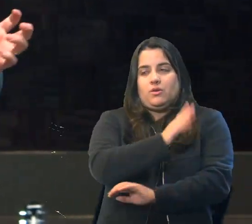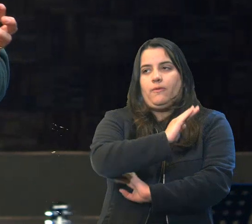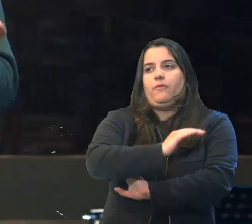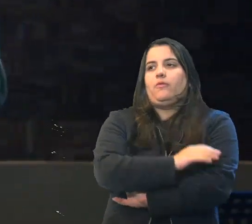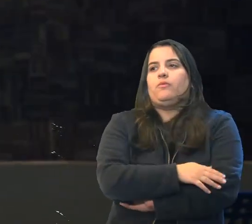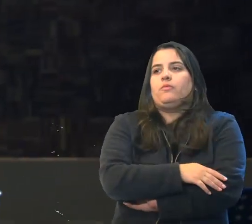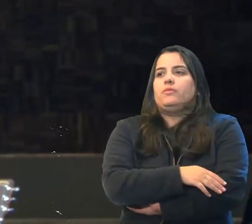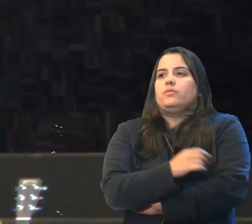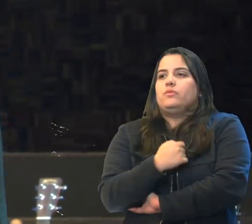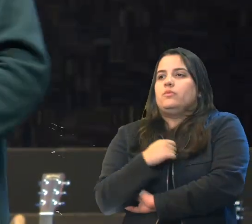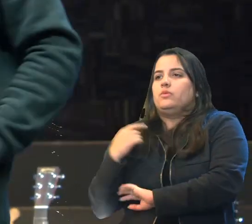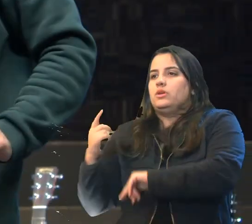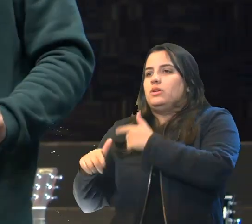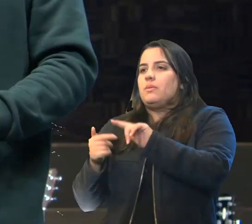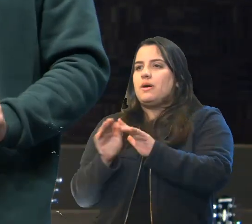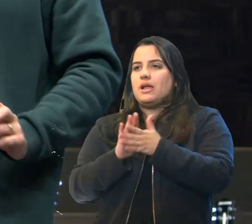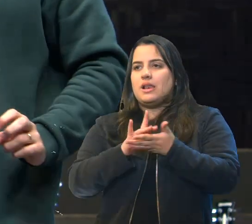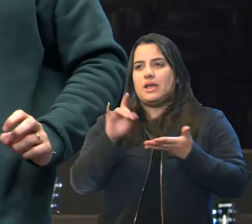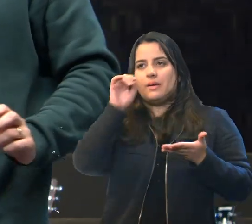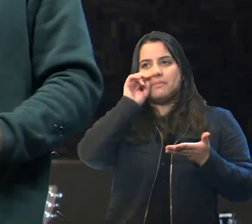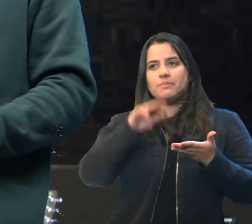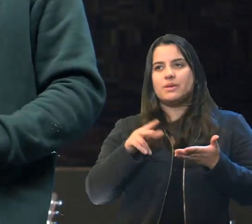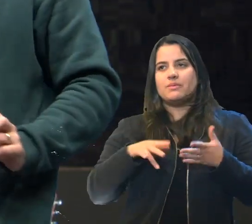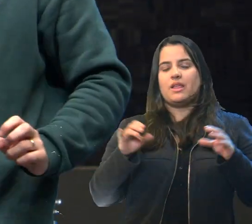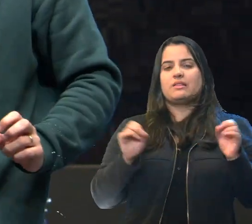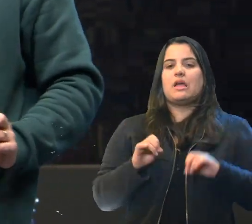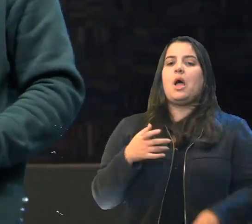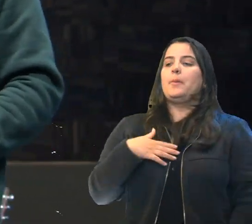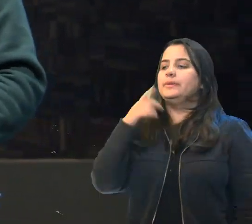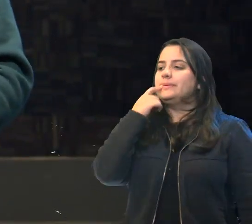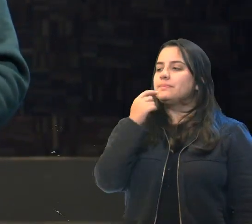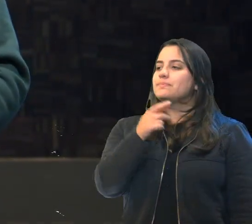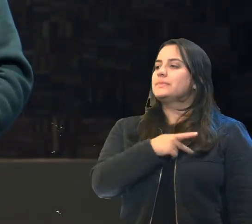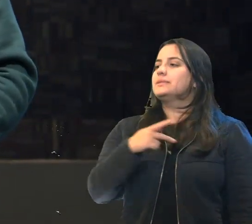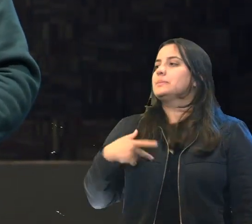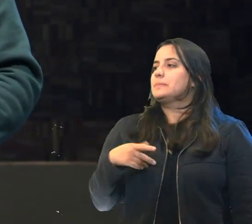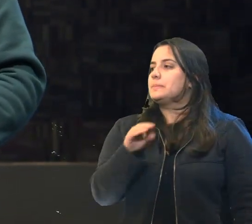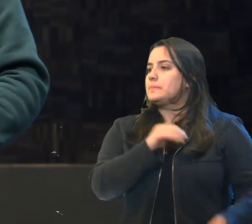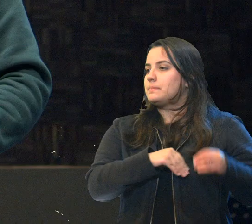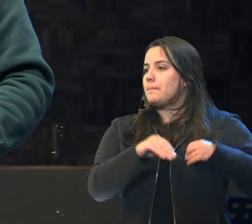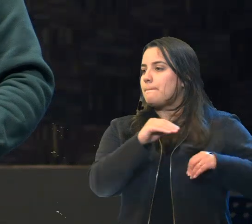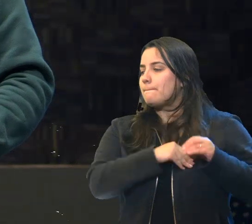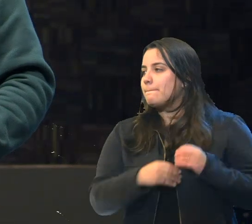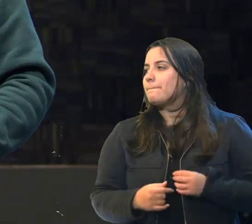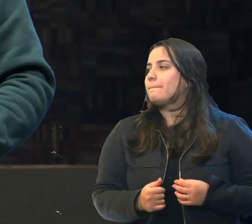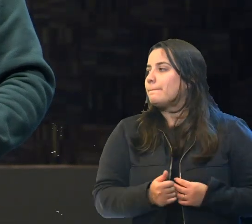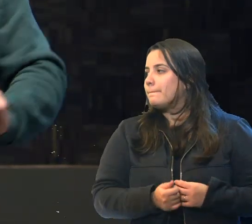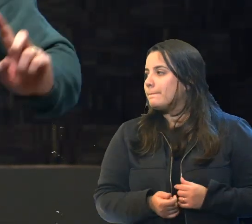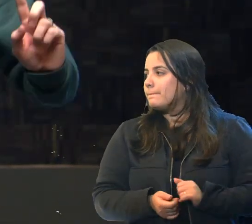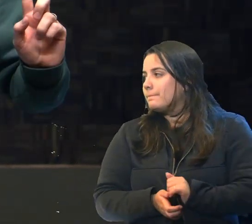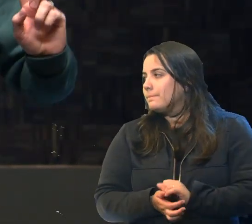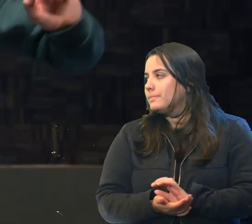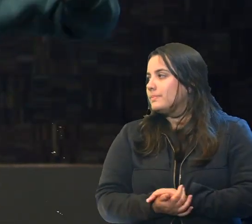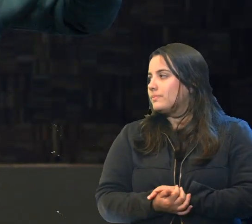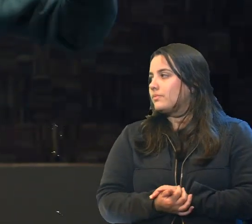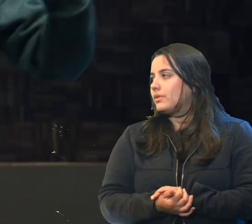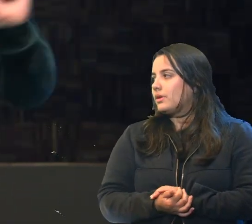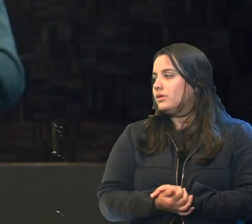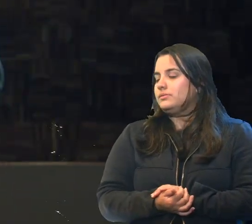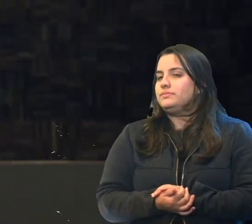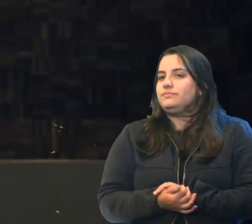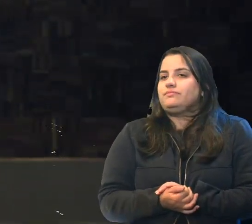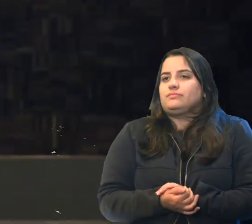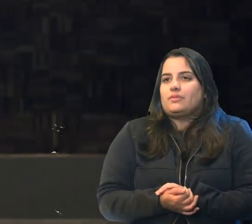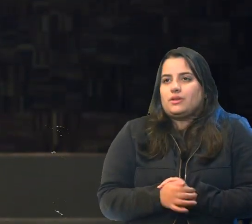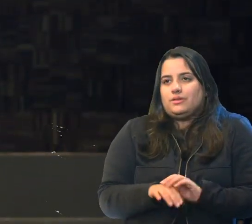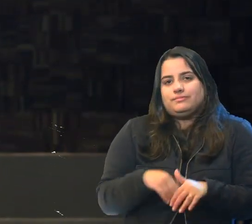vindo trabalhar sem ler a Bíblia. Olha, pastor miserável. E aí, quando eu